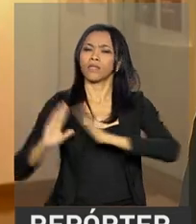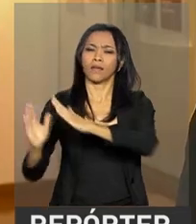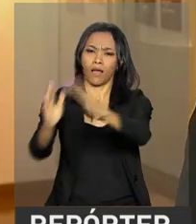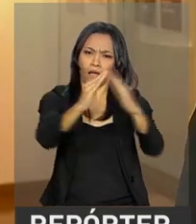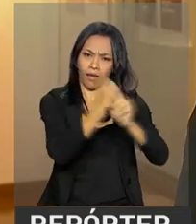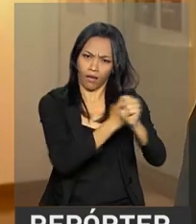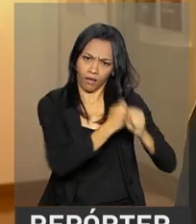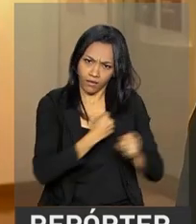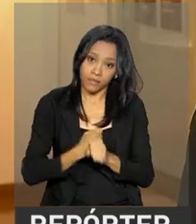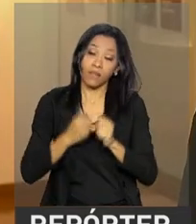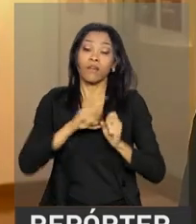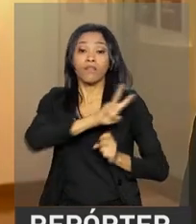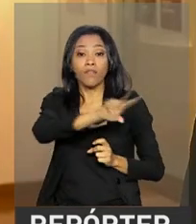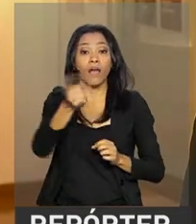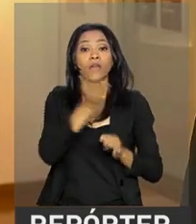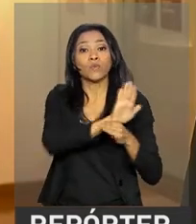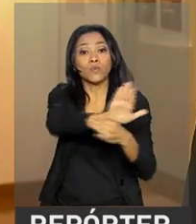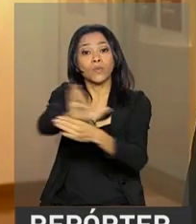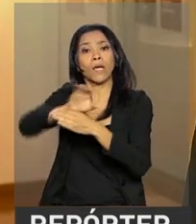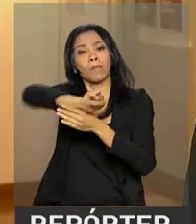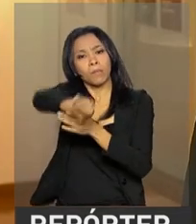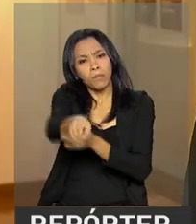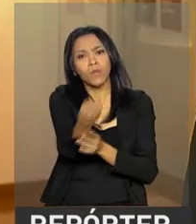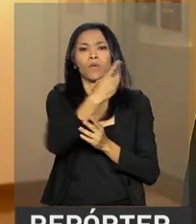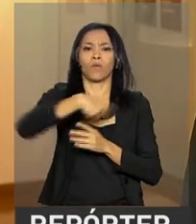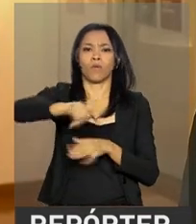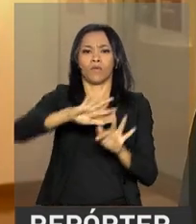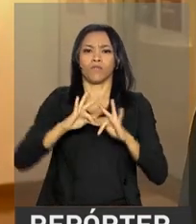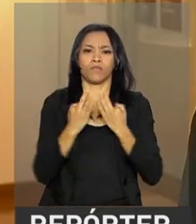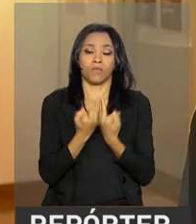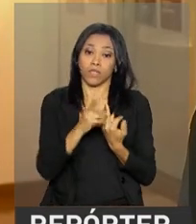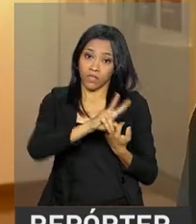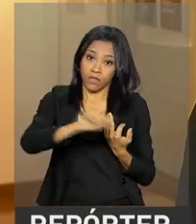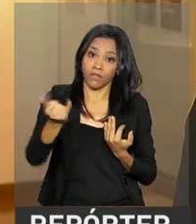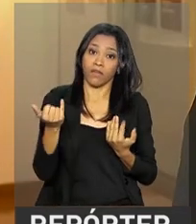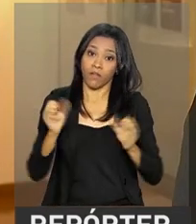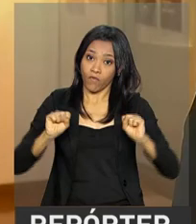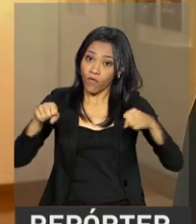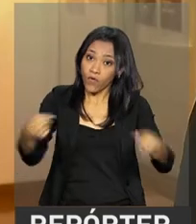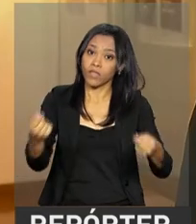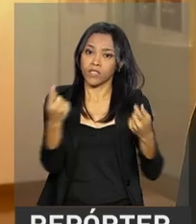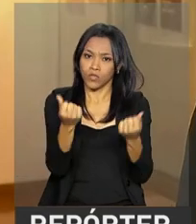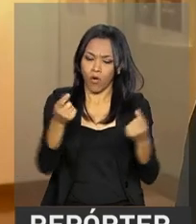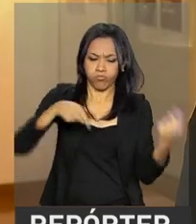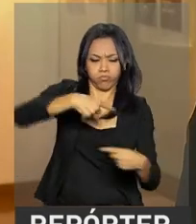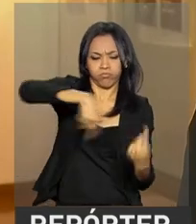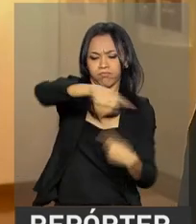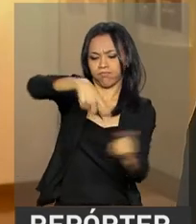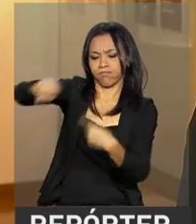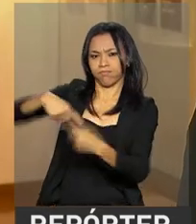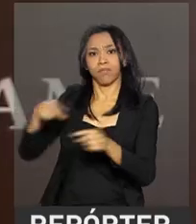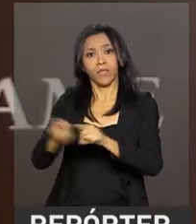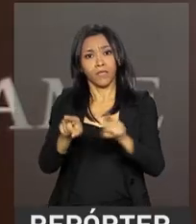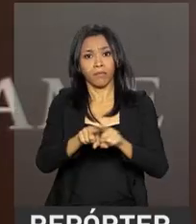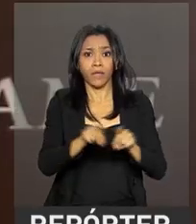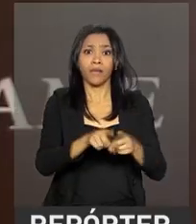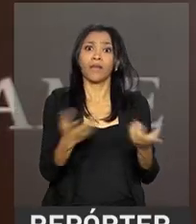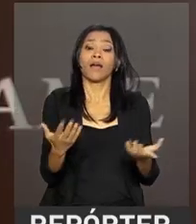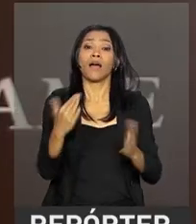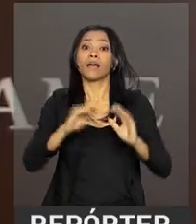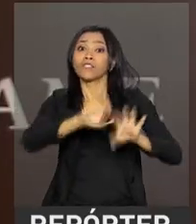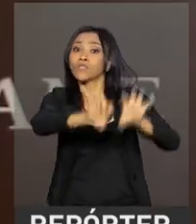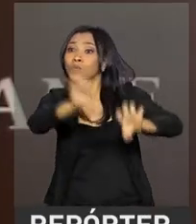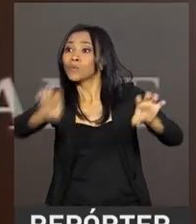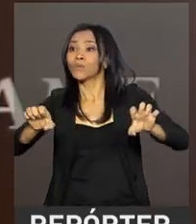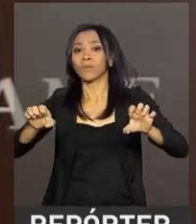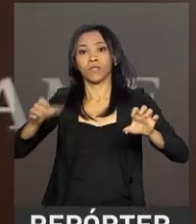que beneficiarão milhões de famílias e vão fortalecer as infraestruturas econômica e urbana do país. É fundamental